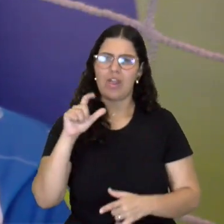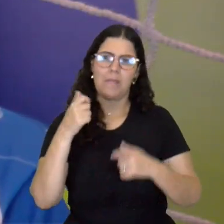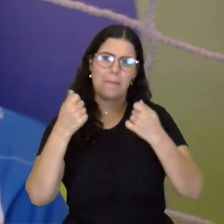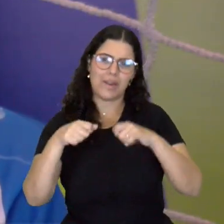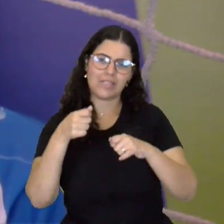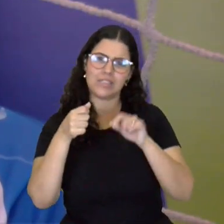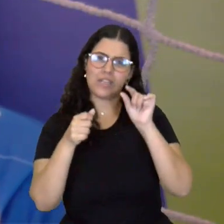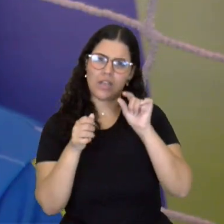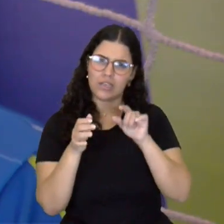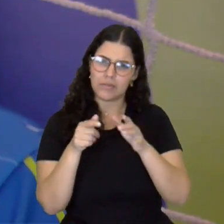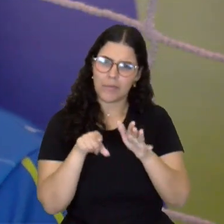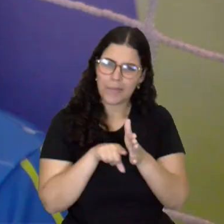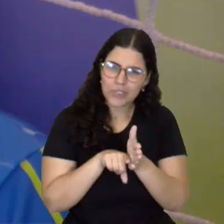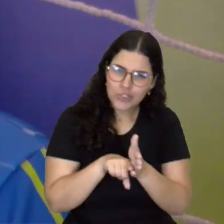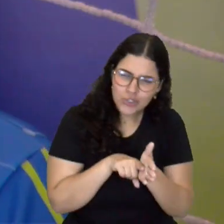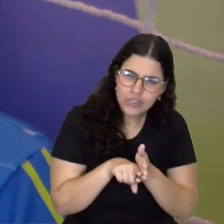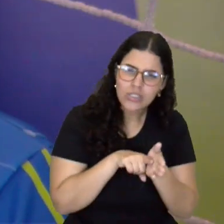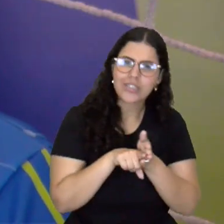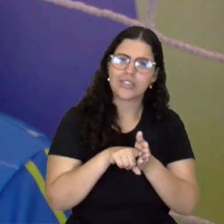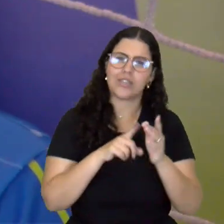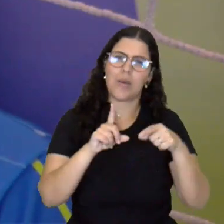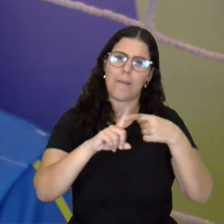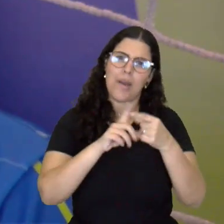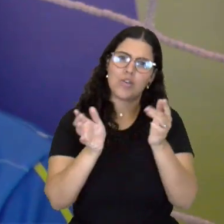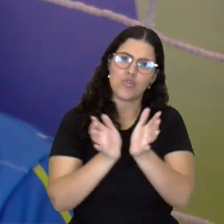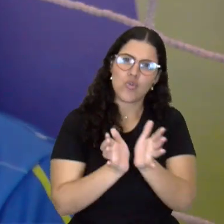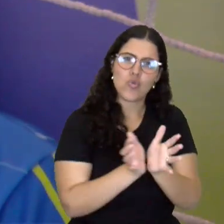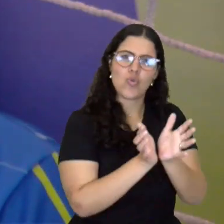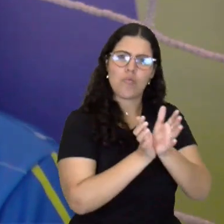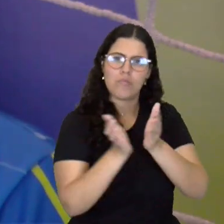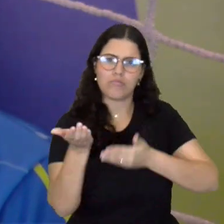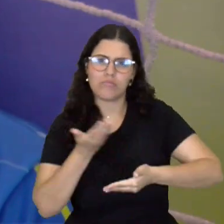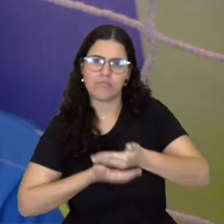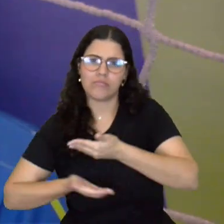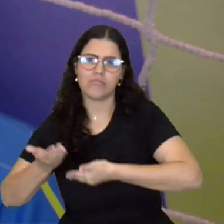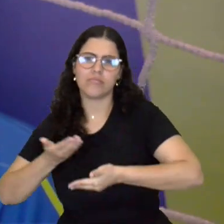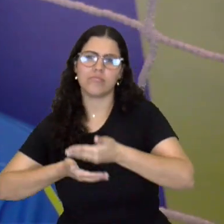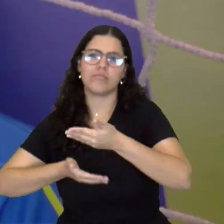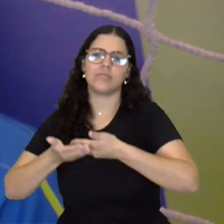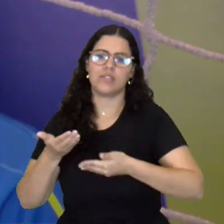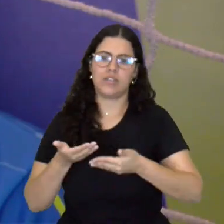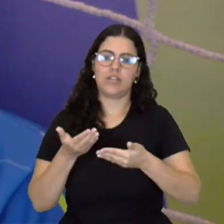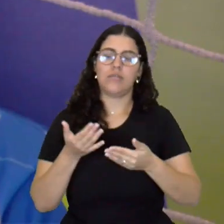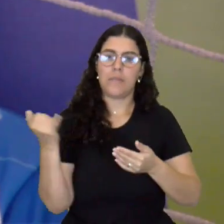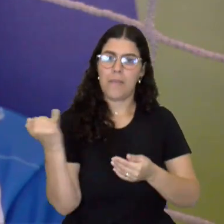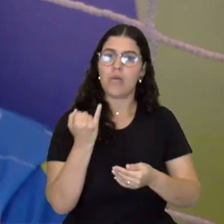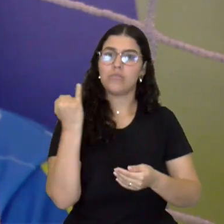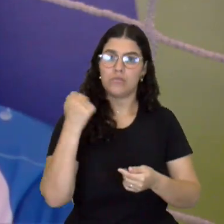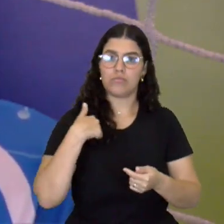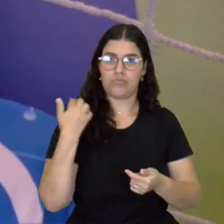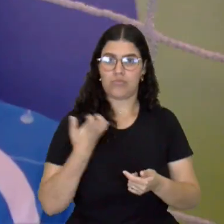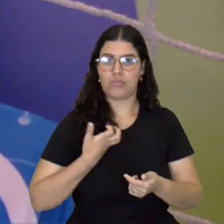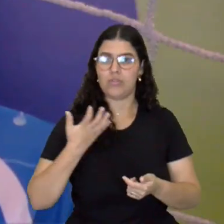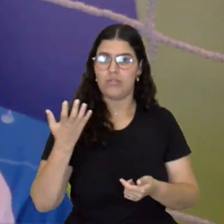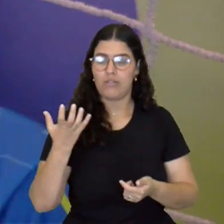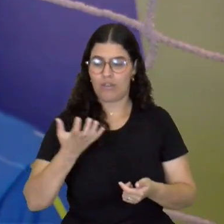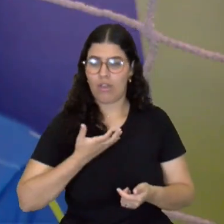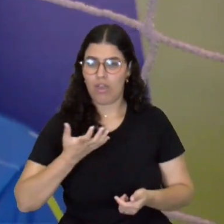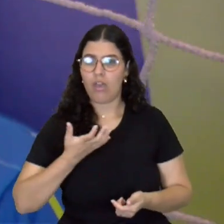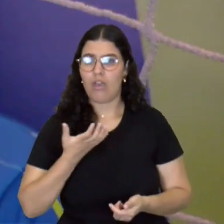de trabalho em equipe. É uma coisa muito importante que a gente busca trazer. A questão da